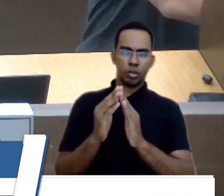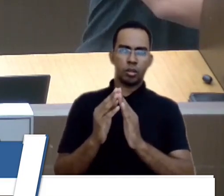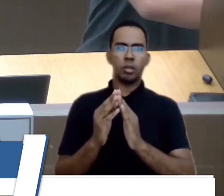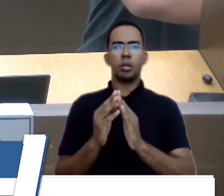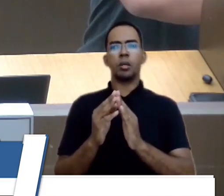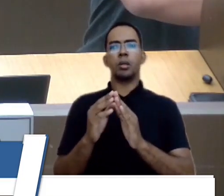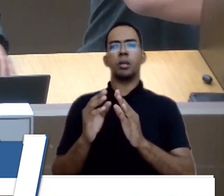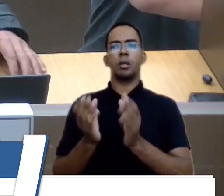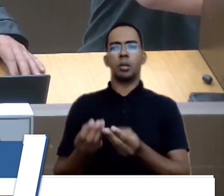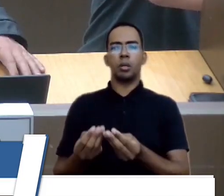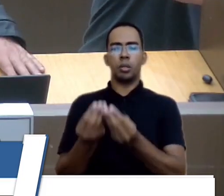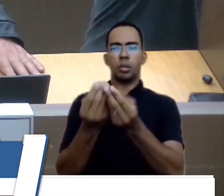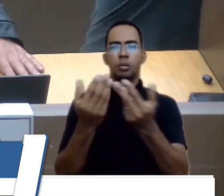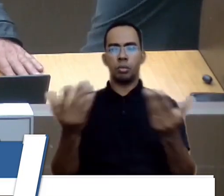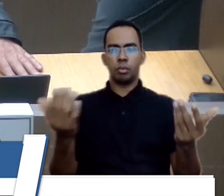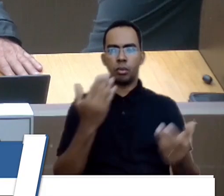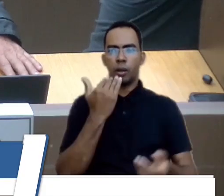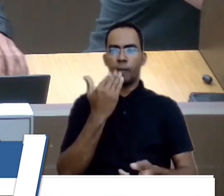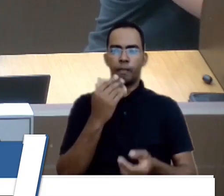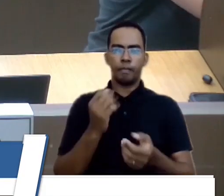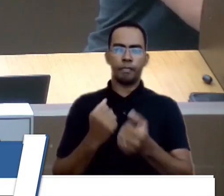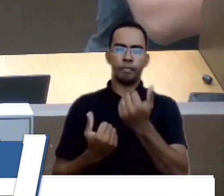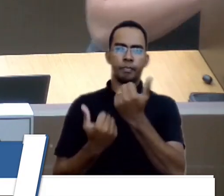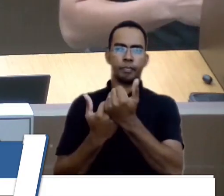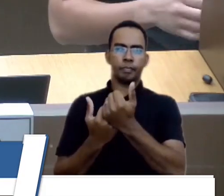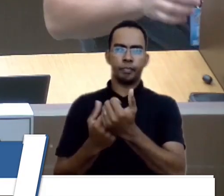cestas básicas, oferecem apoio, oferecem